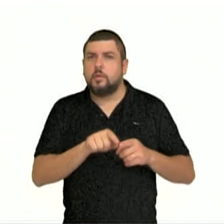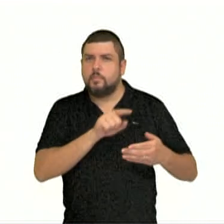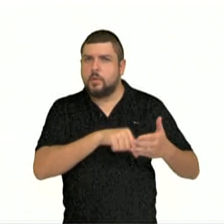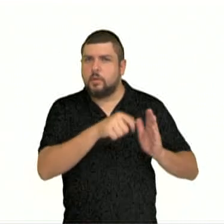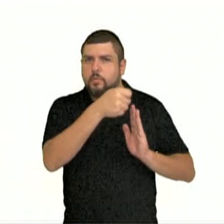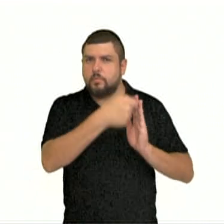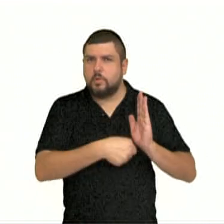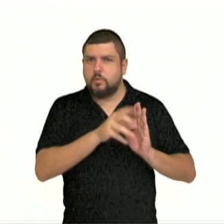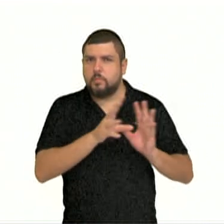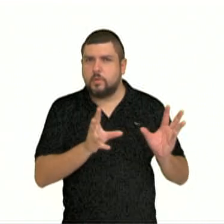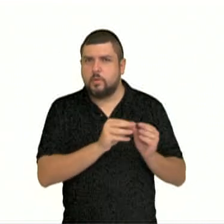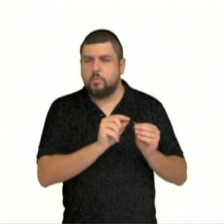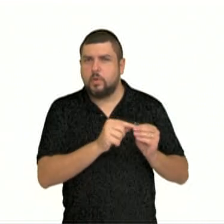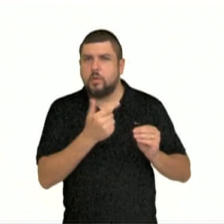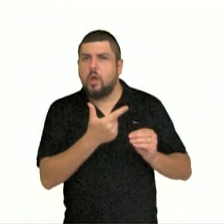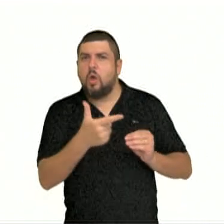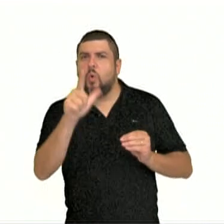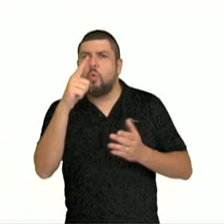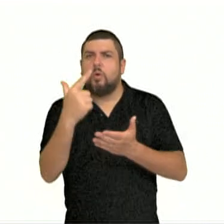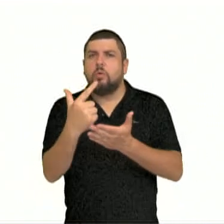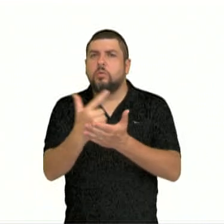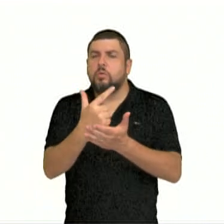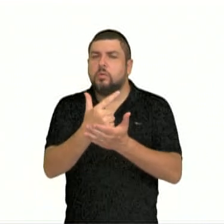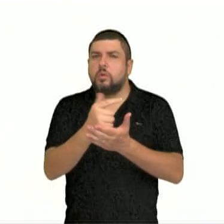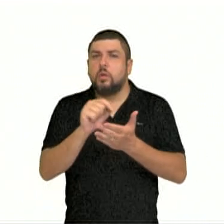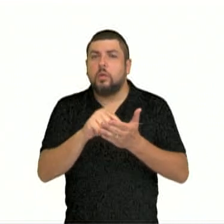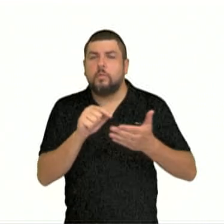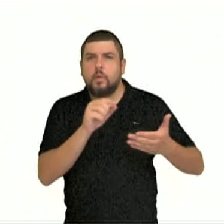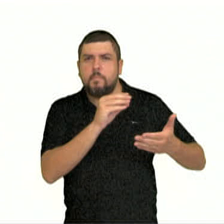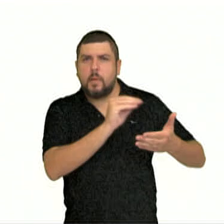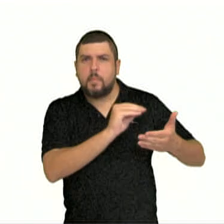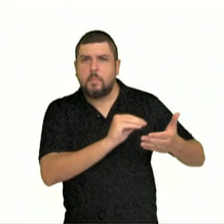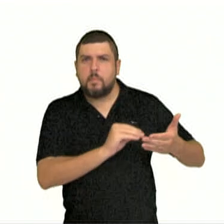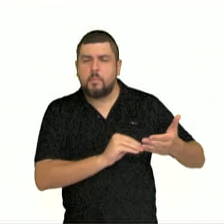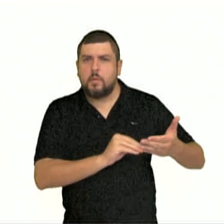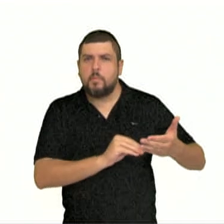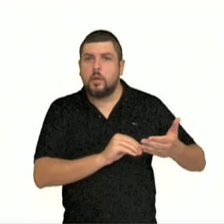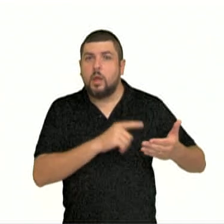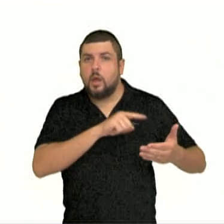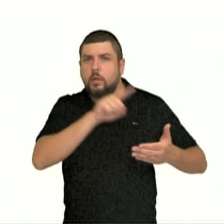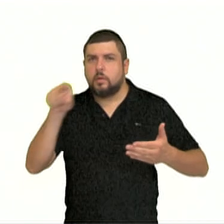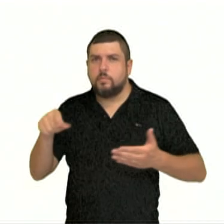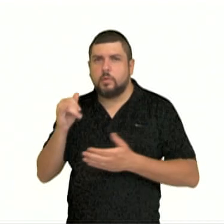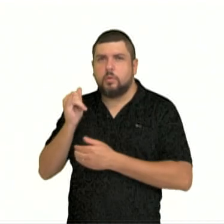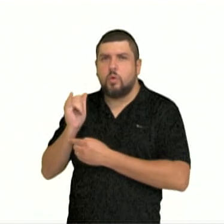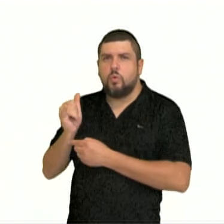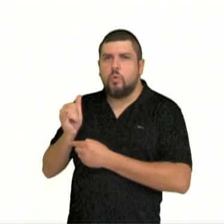apresentou outras obras, fazendo com que o conto seja ainda mais interessante.